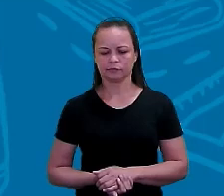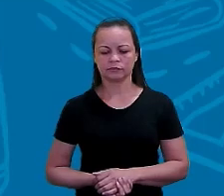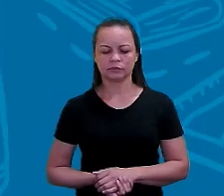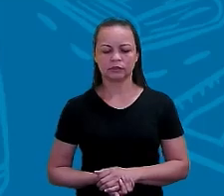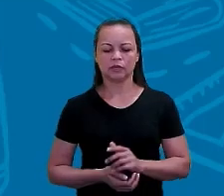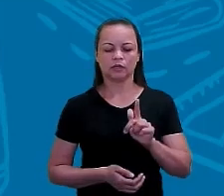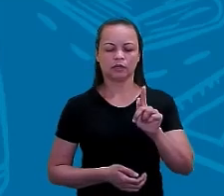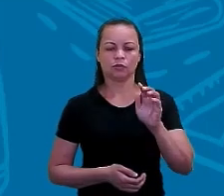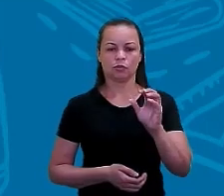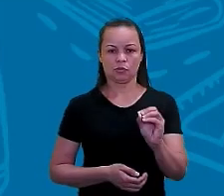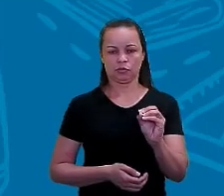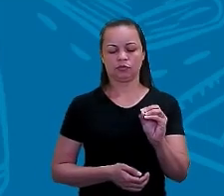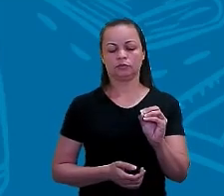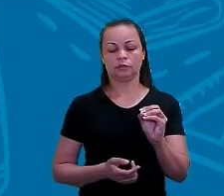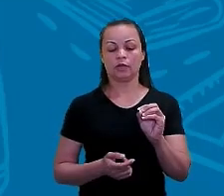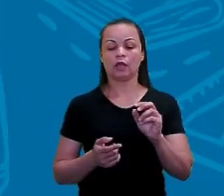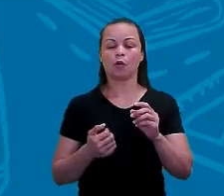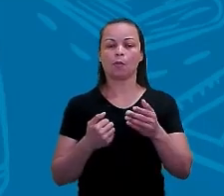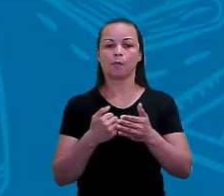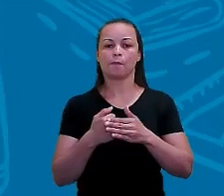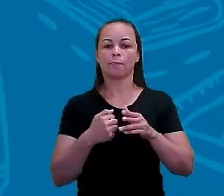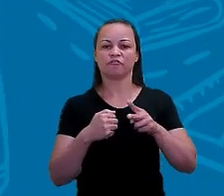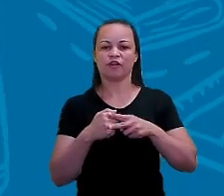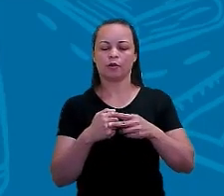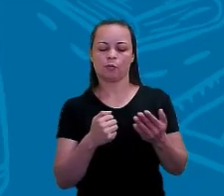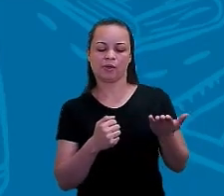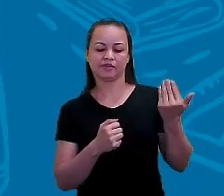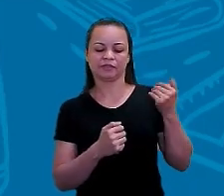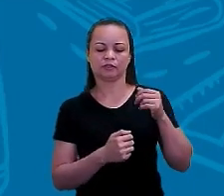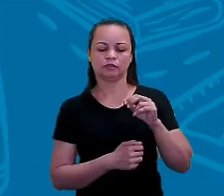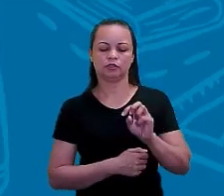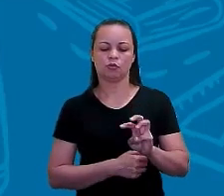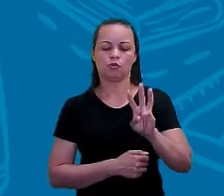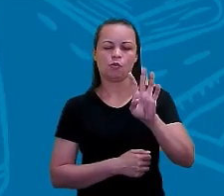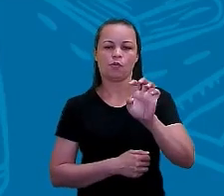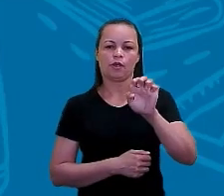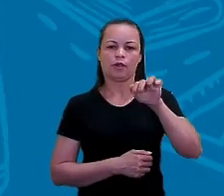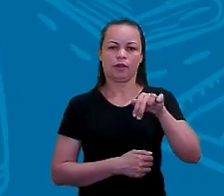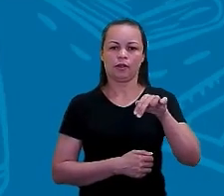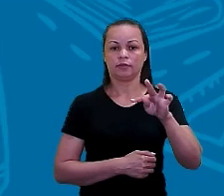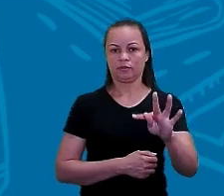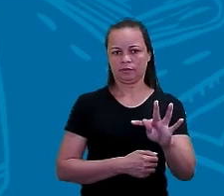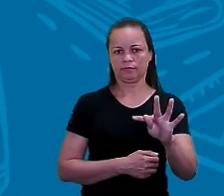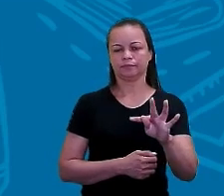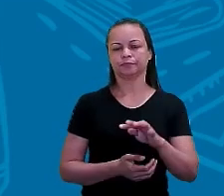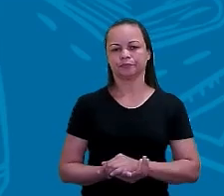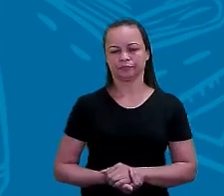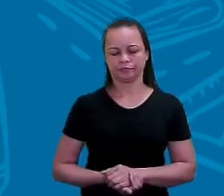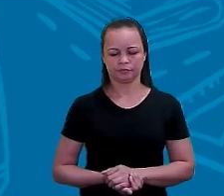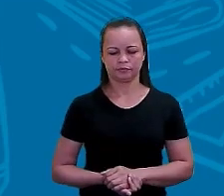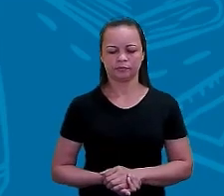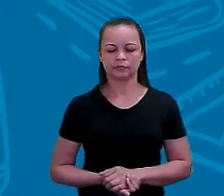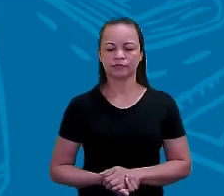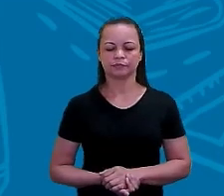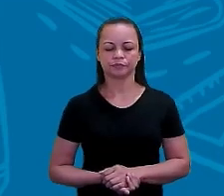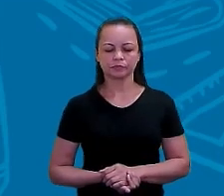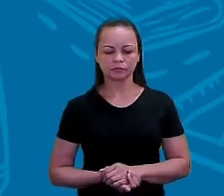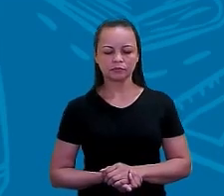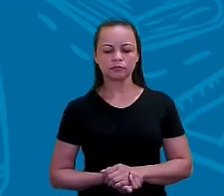Went é o passado de go. Go é ir, went é foi. Então, repitam.